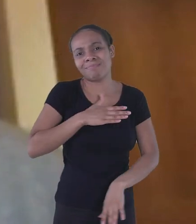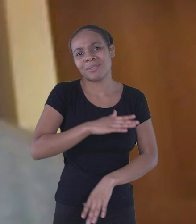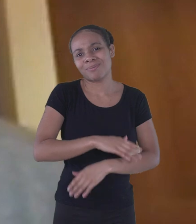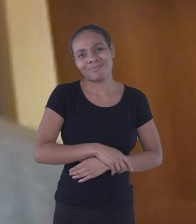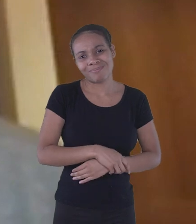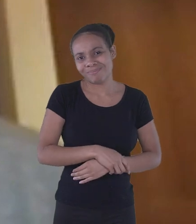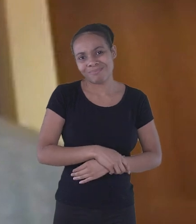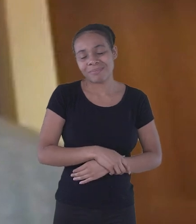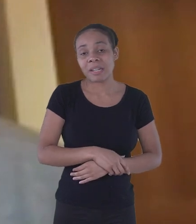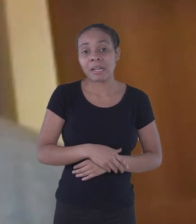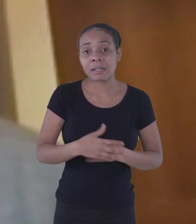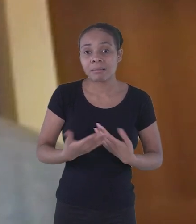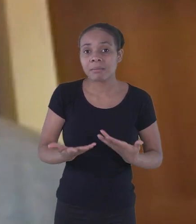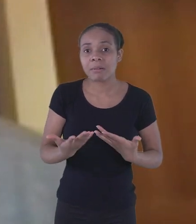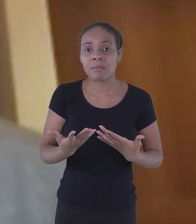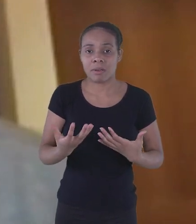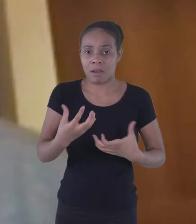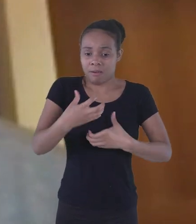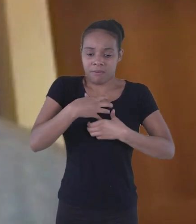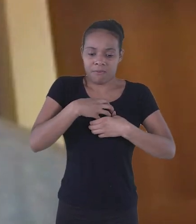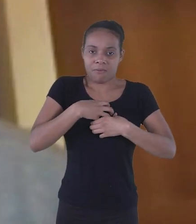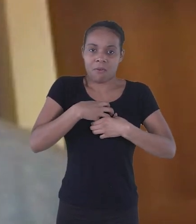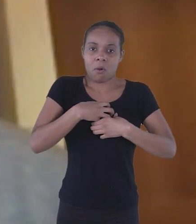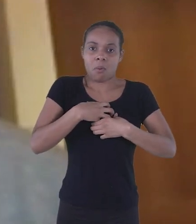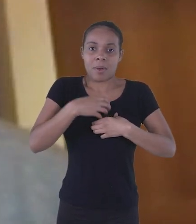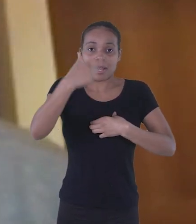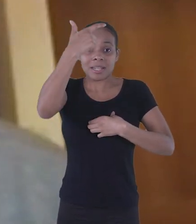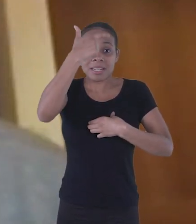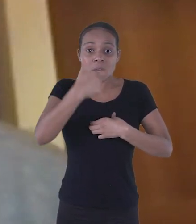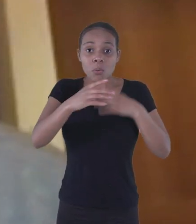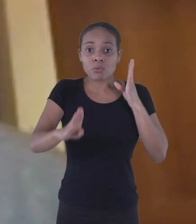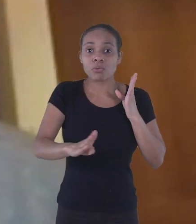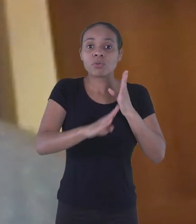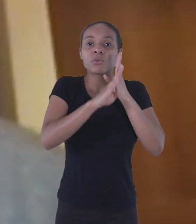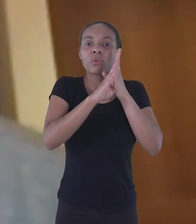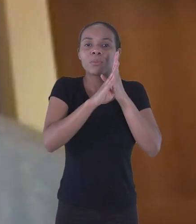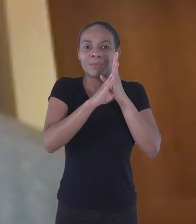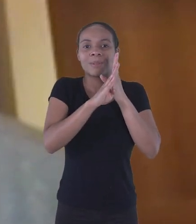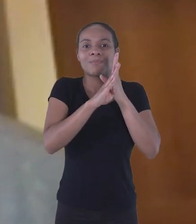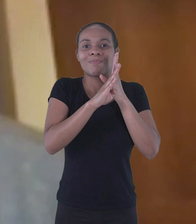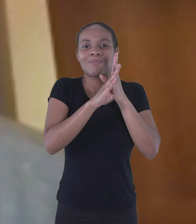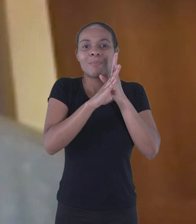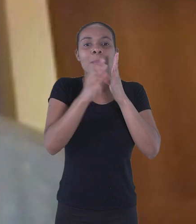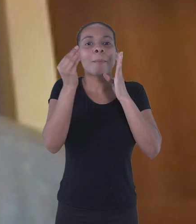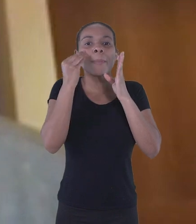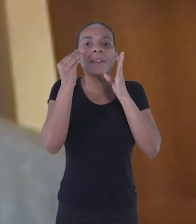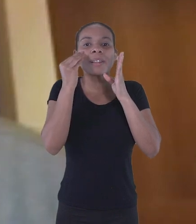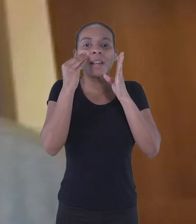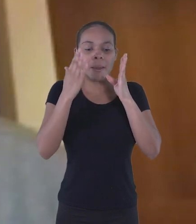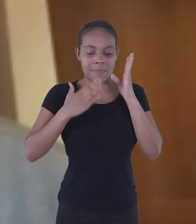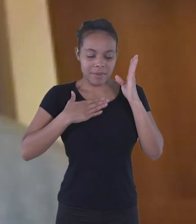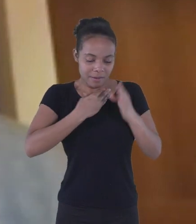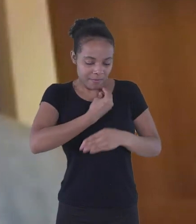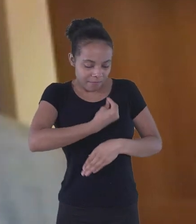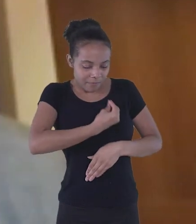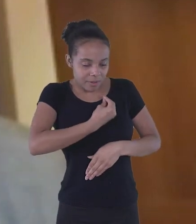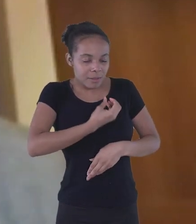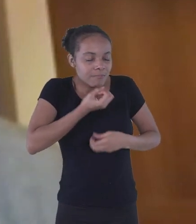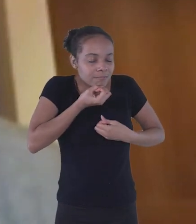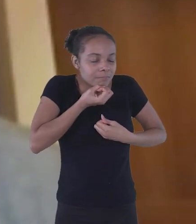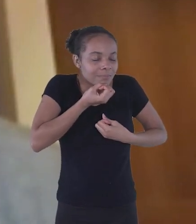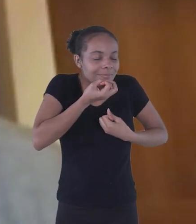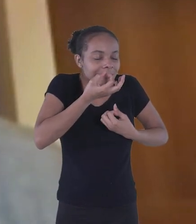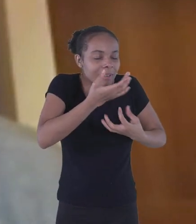ela é a forma que eu encontrei para realizar minhas confissões, e ela é um fio condutor